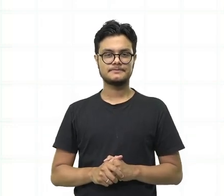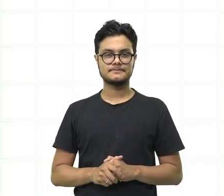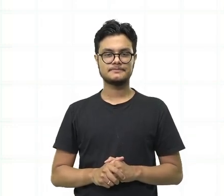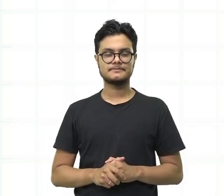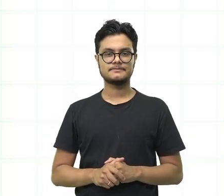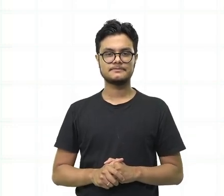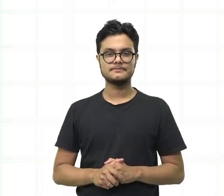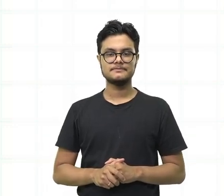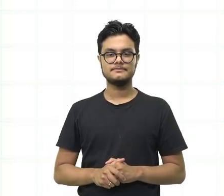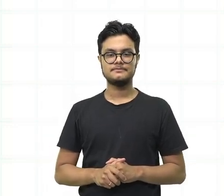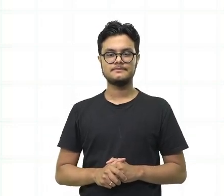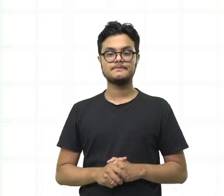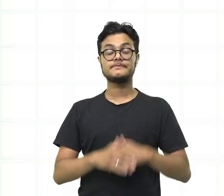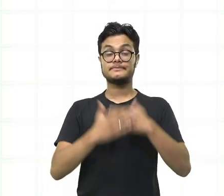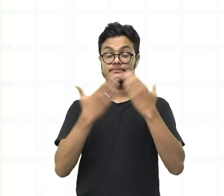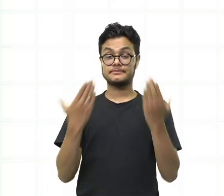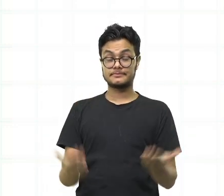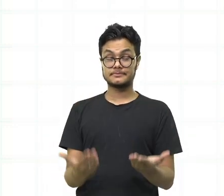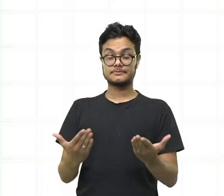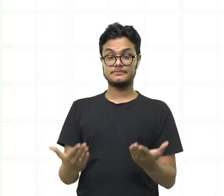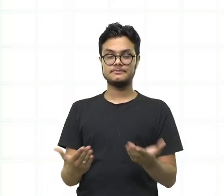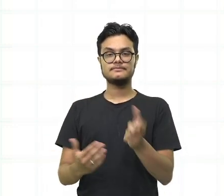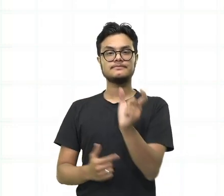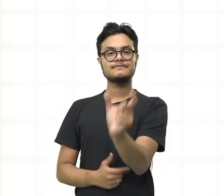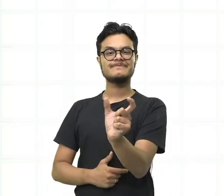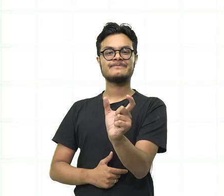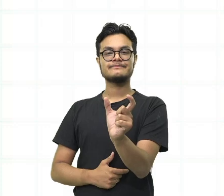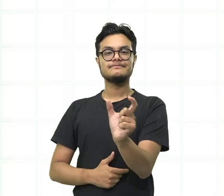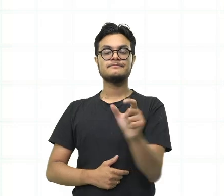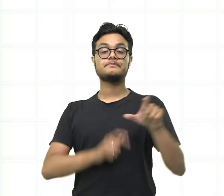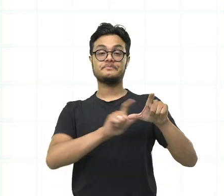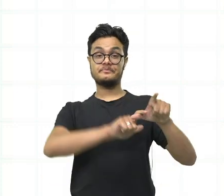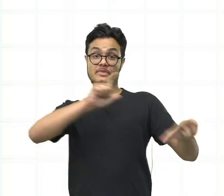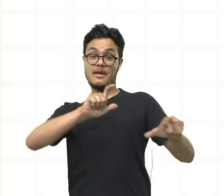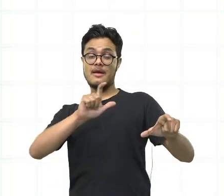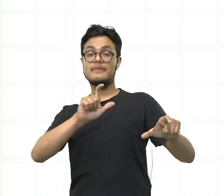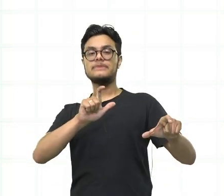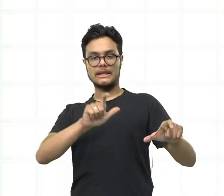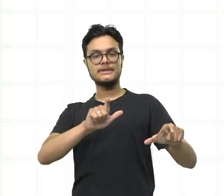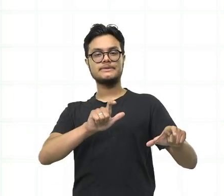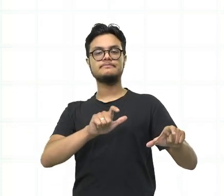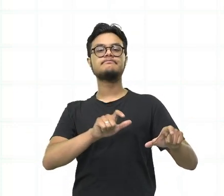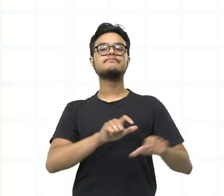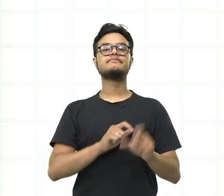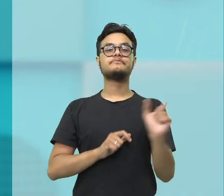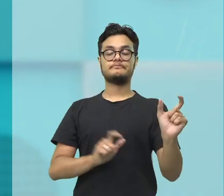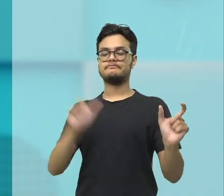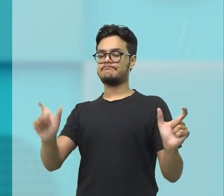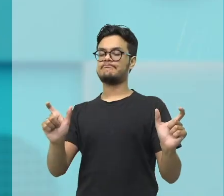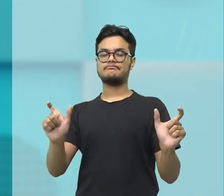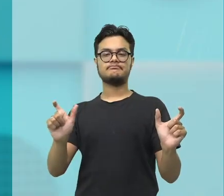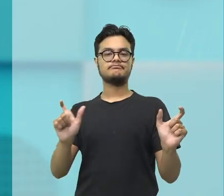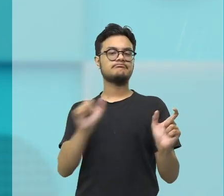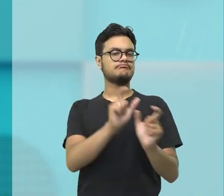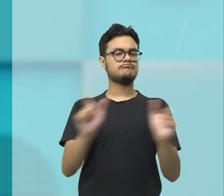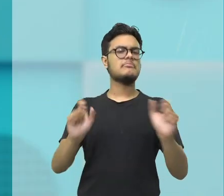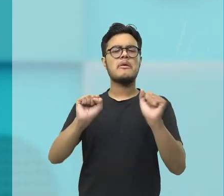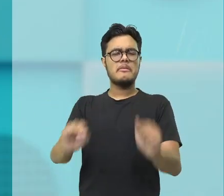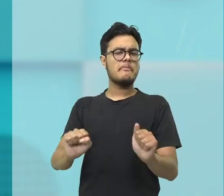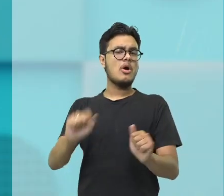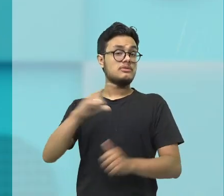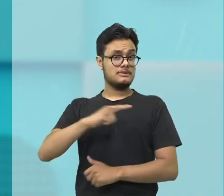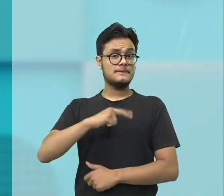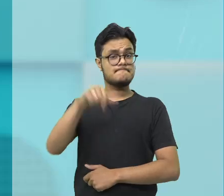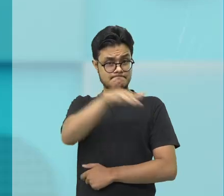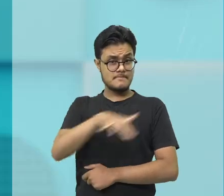prefixal indica que elas estão independentes, cada uma vai existir,